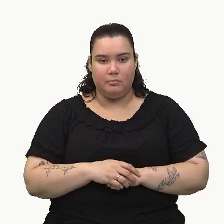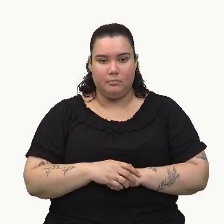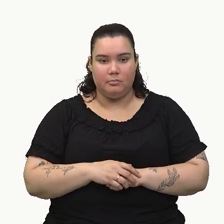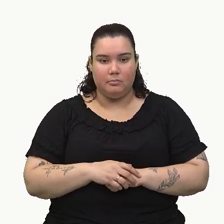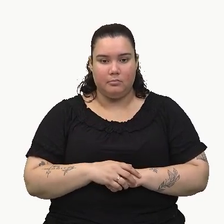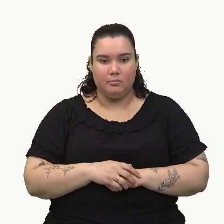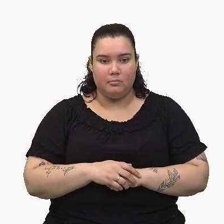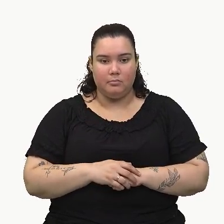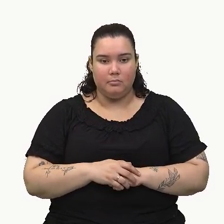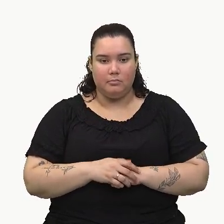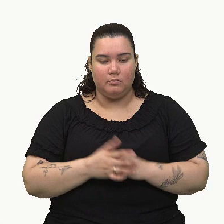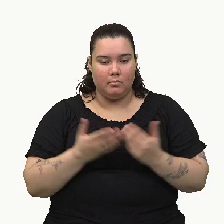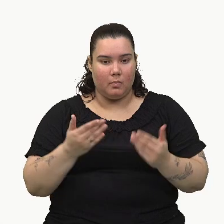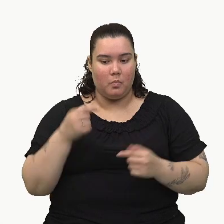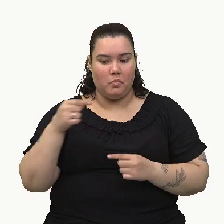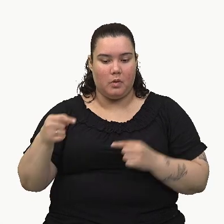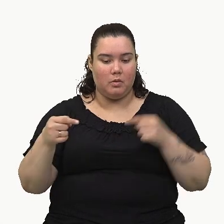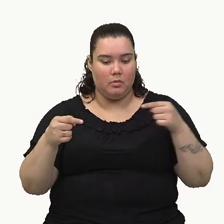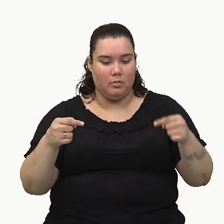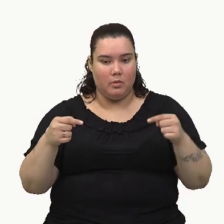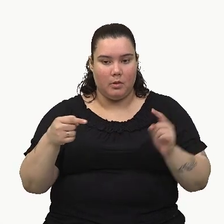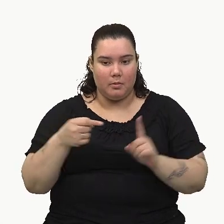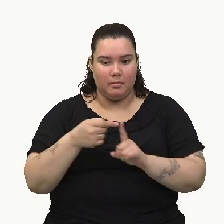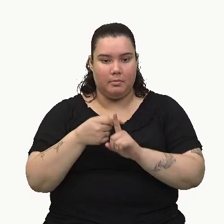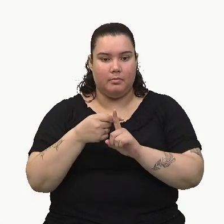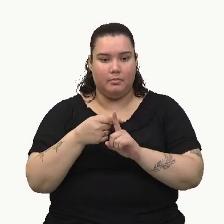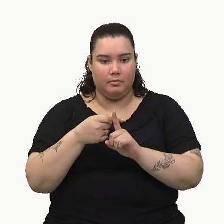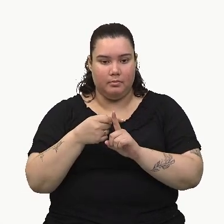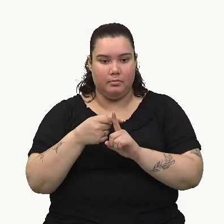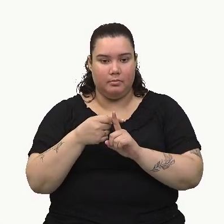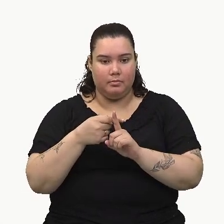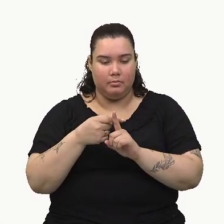aqui menos com menos é mais.